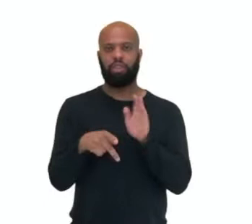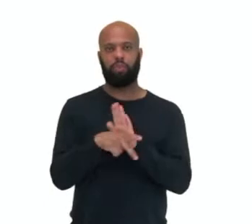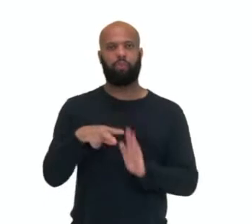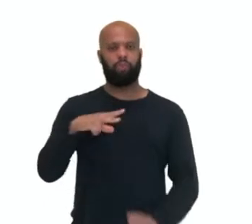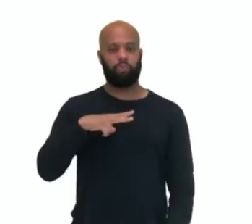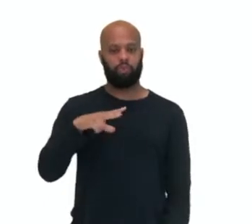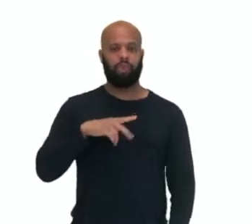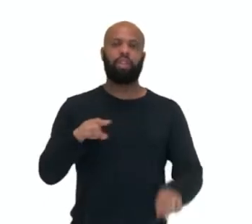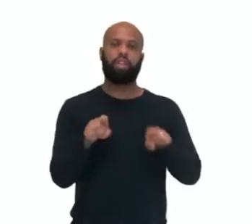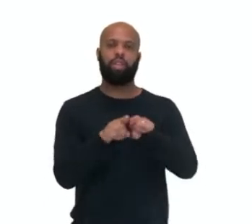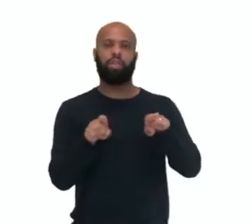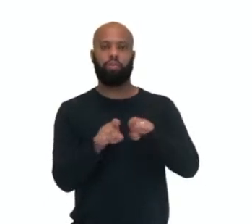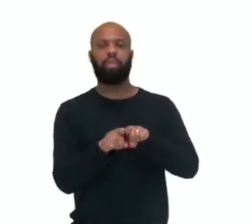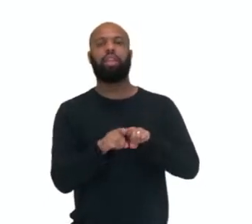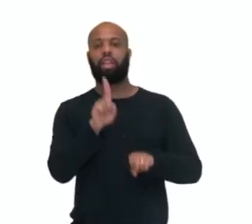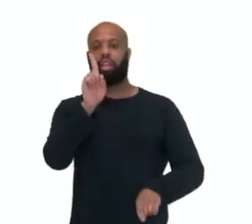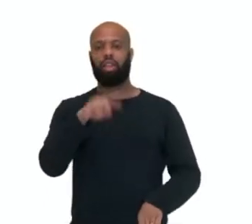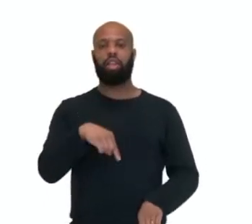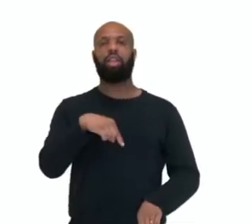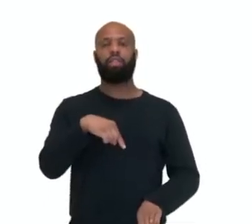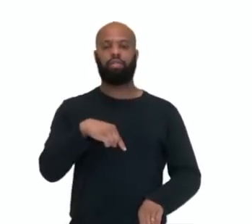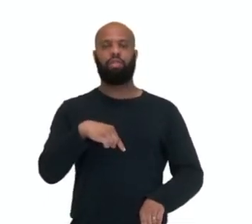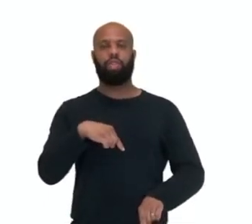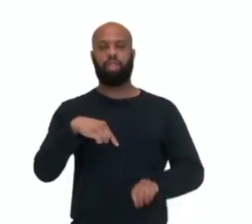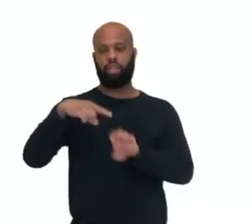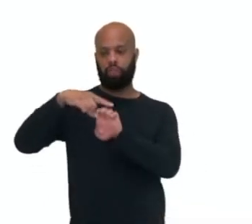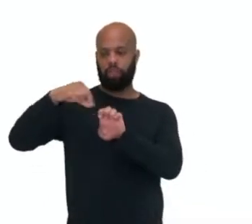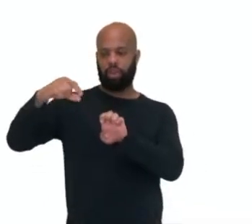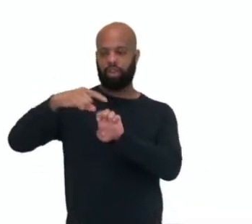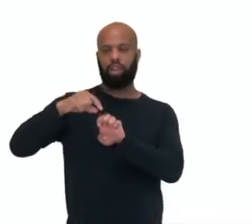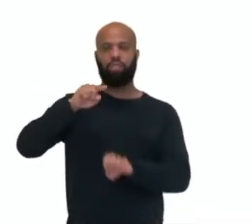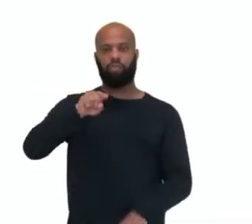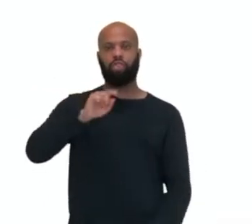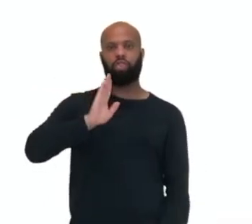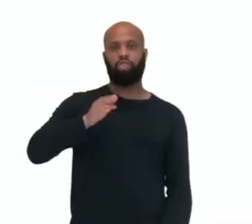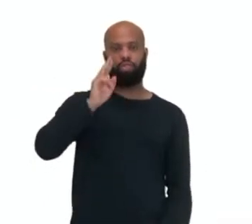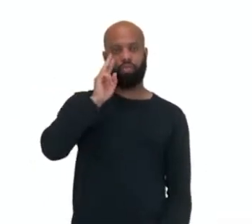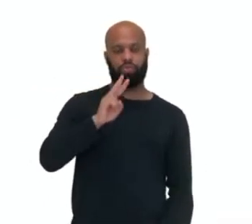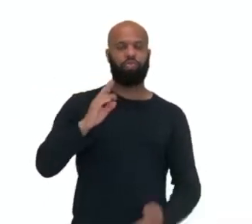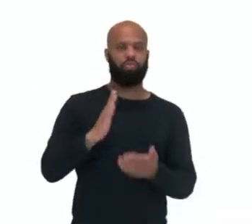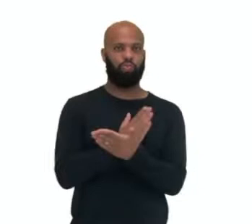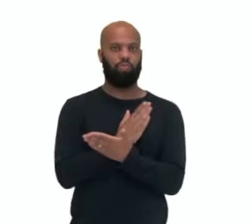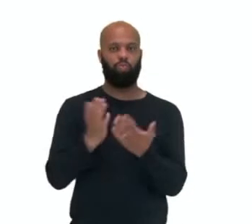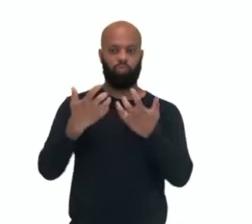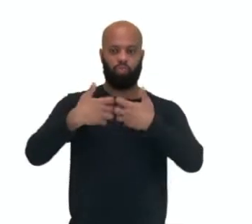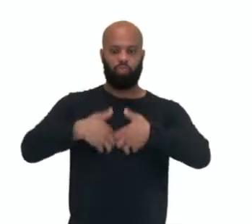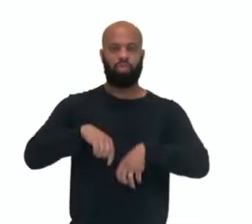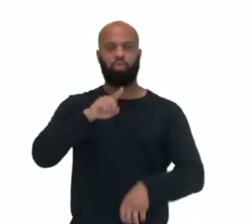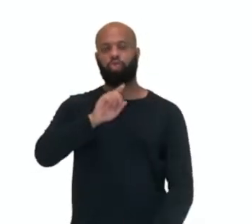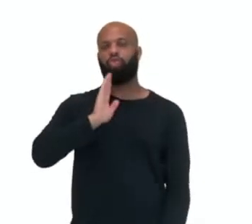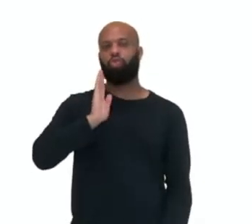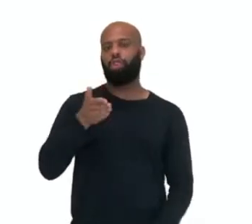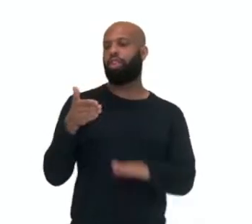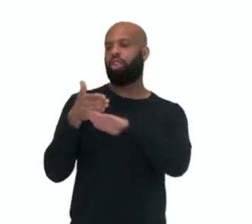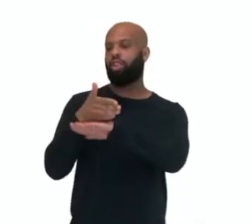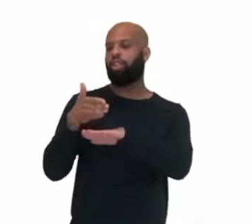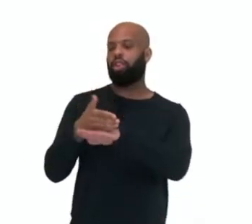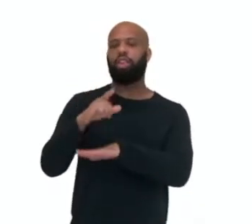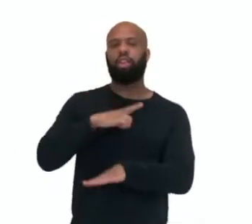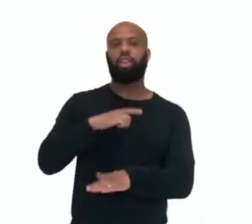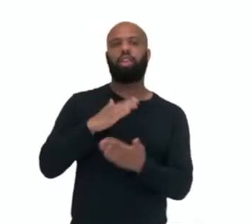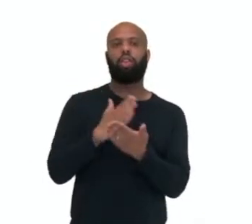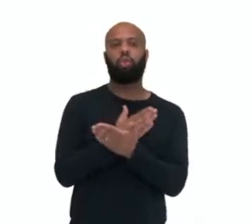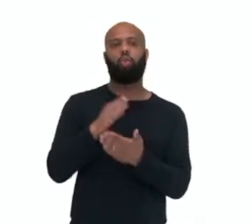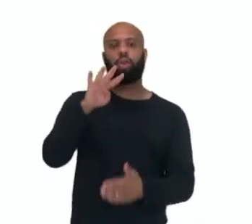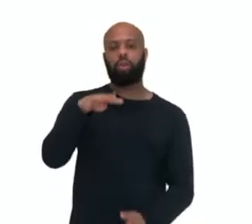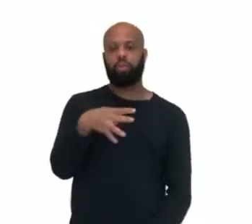empresarial, além da planilha eletrônica? Você conhece algum? Já viu ele em funcionamento? Já teve acesso a alguma planilha